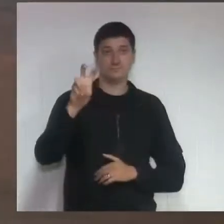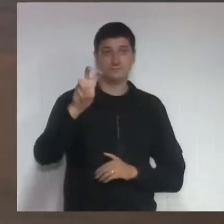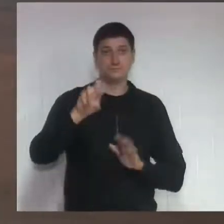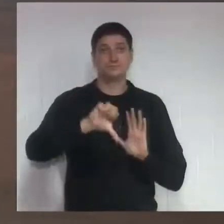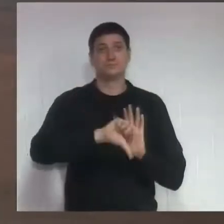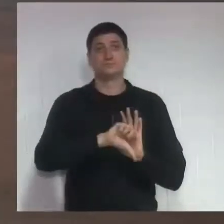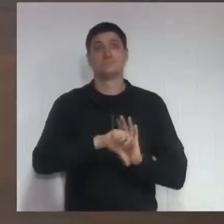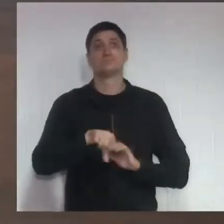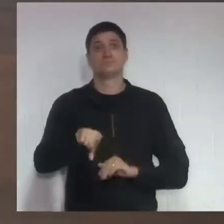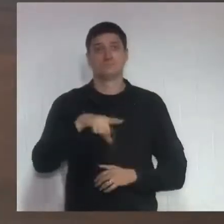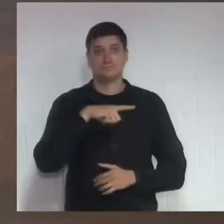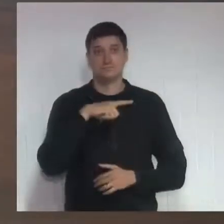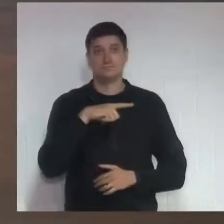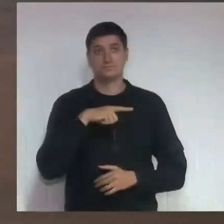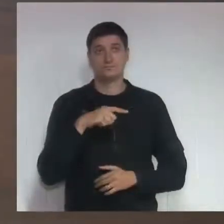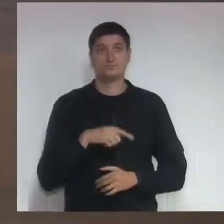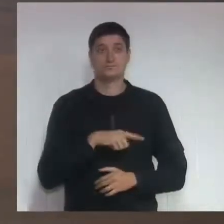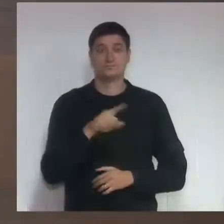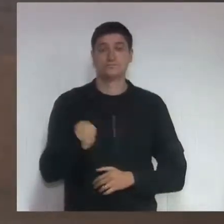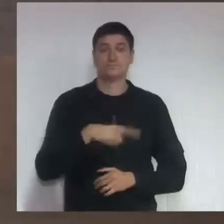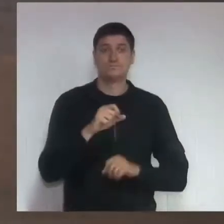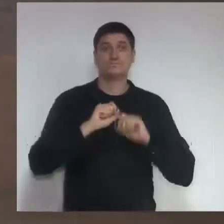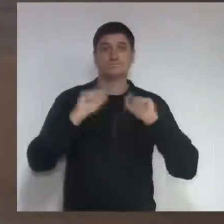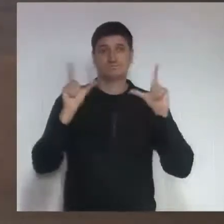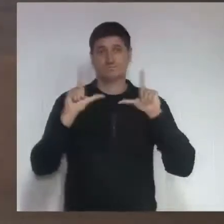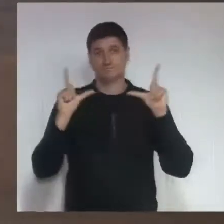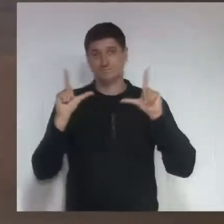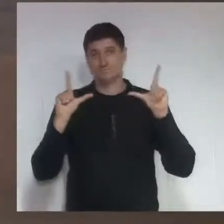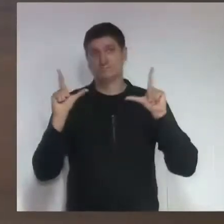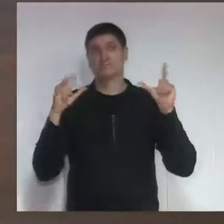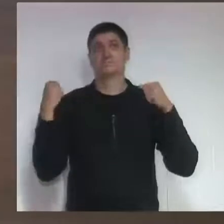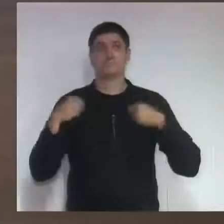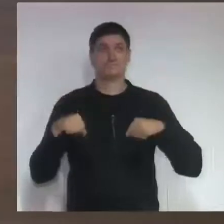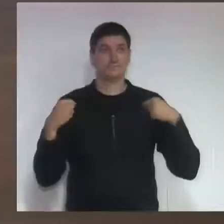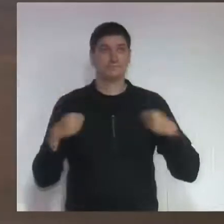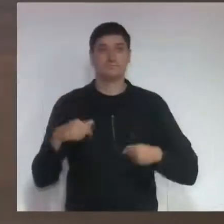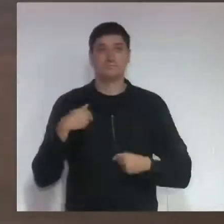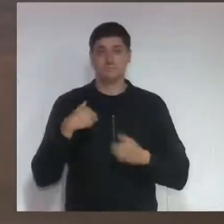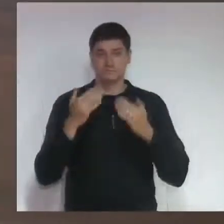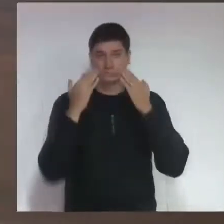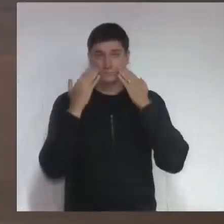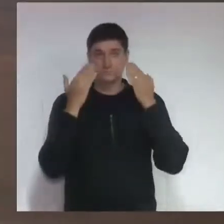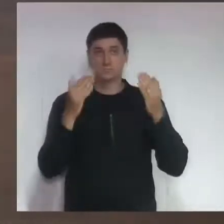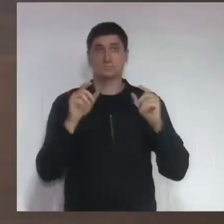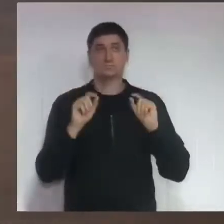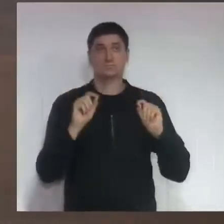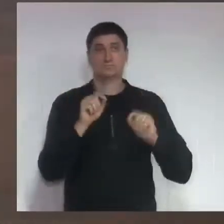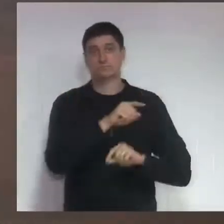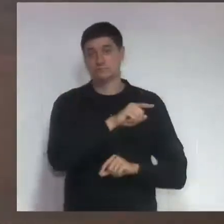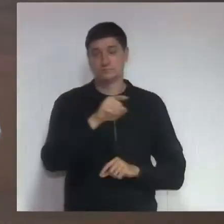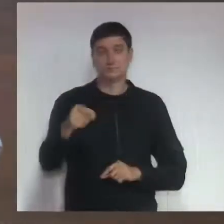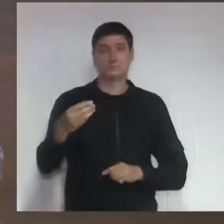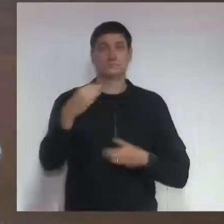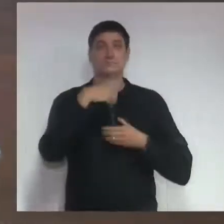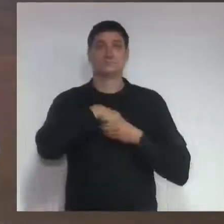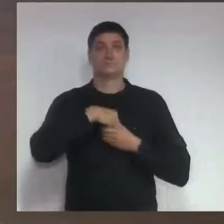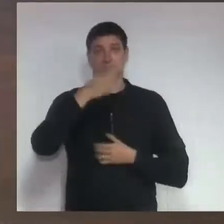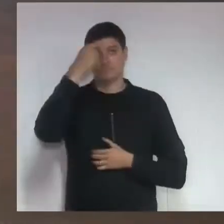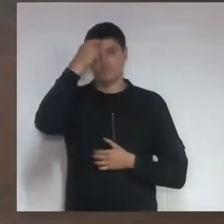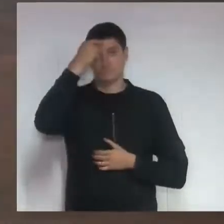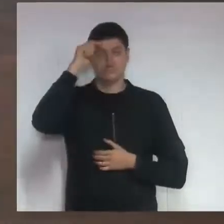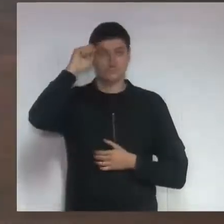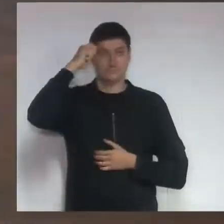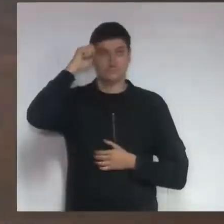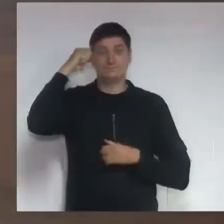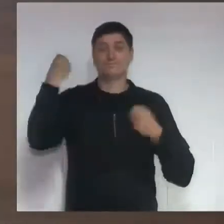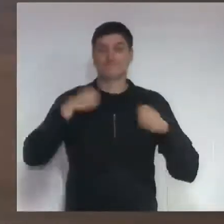Então a gente não pode se acomodar. Então fica aqui a minha contribuição para que a consciência negra em cada um de nós seja pensar